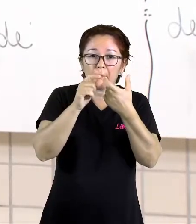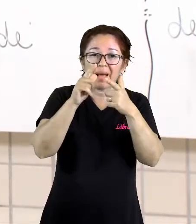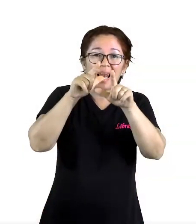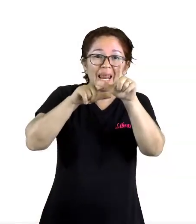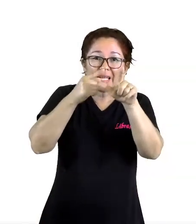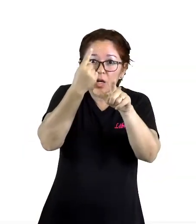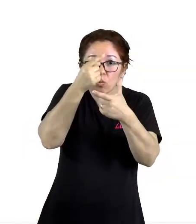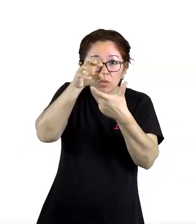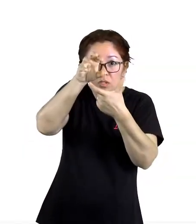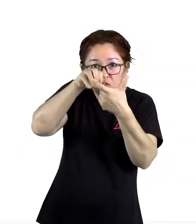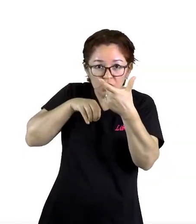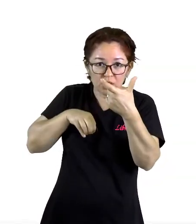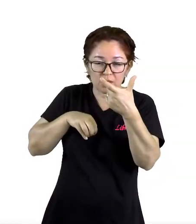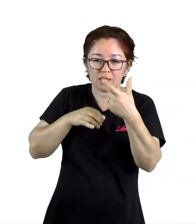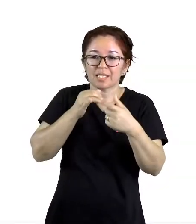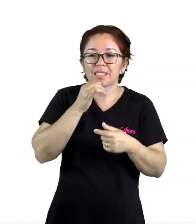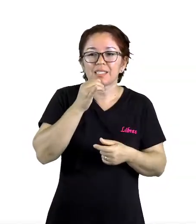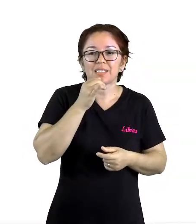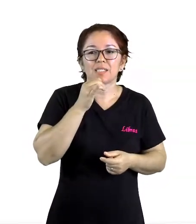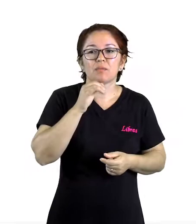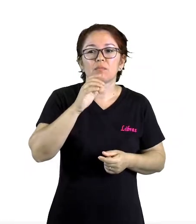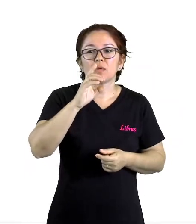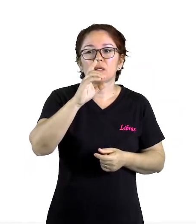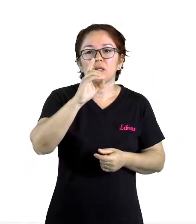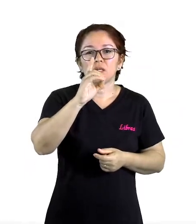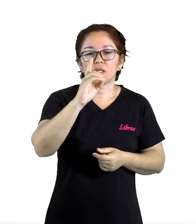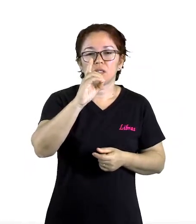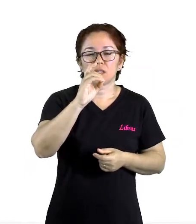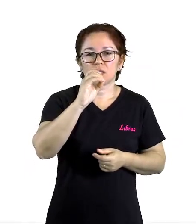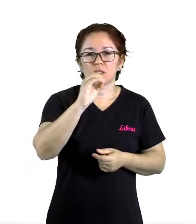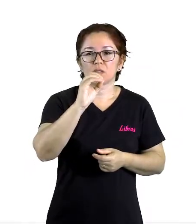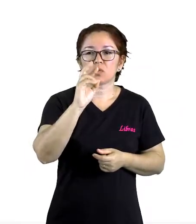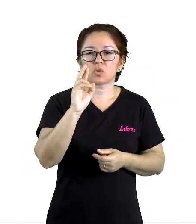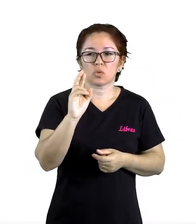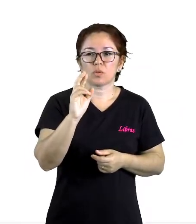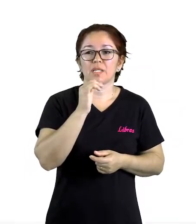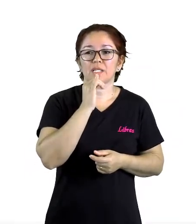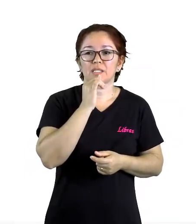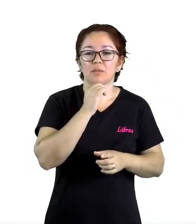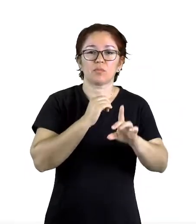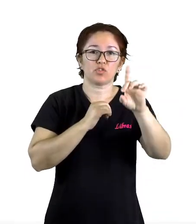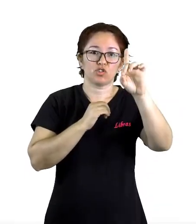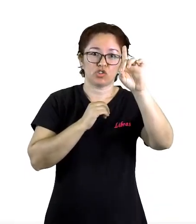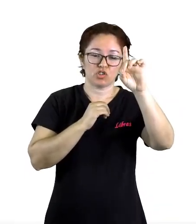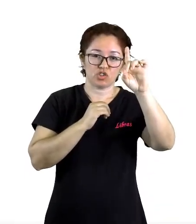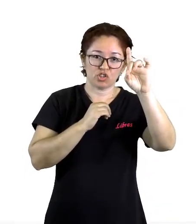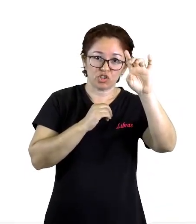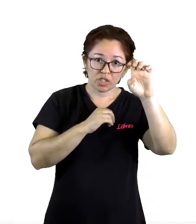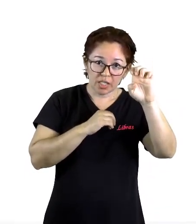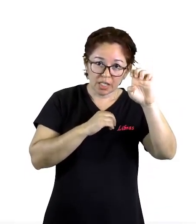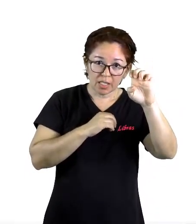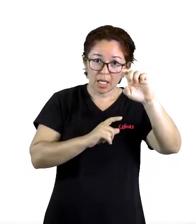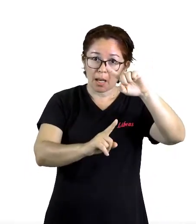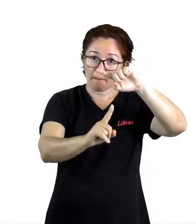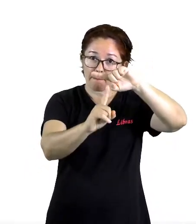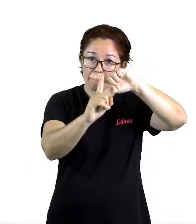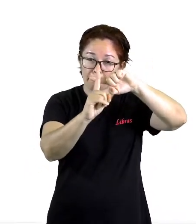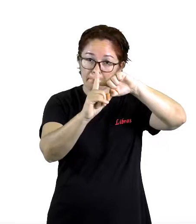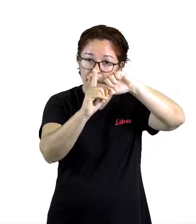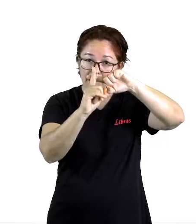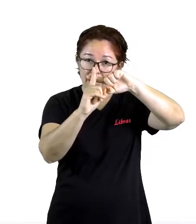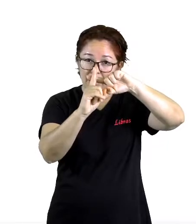do. Do é a preposição de, mais o artigo o. Observa aí que o e